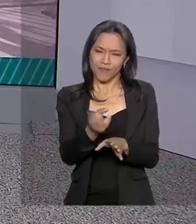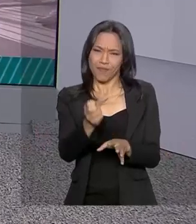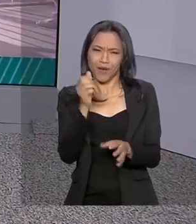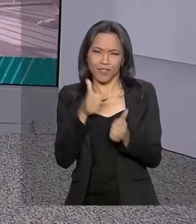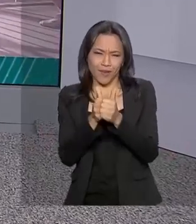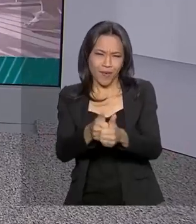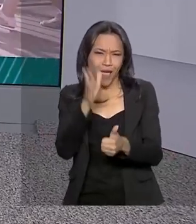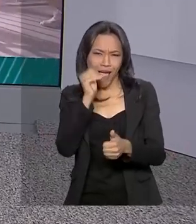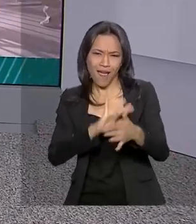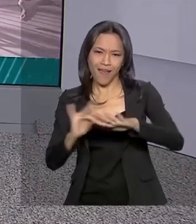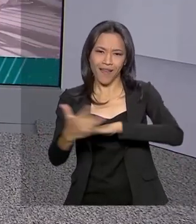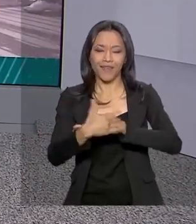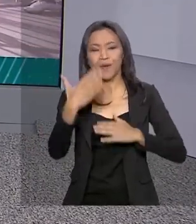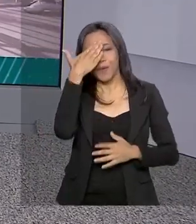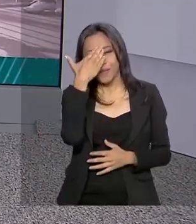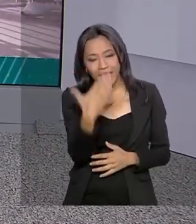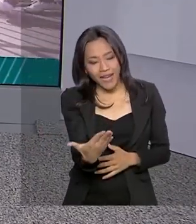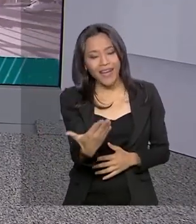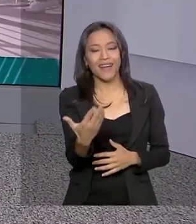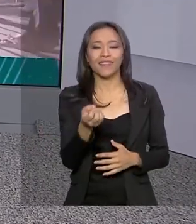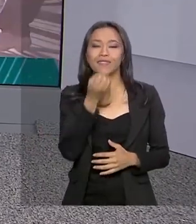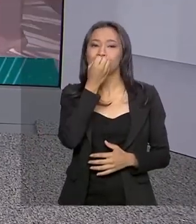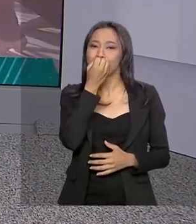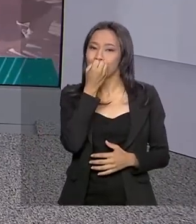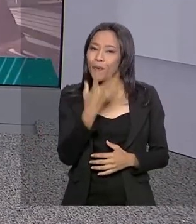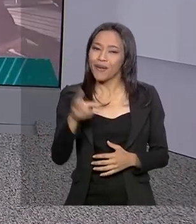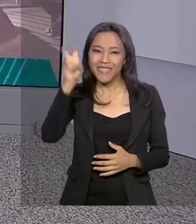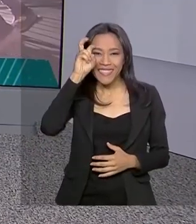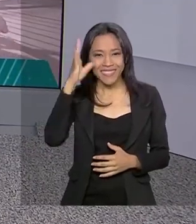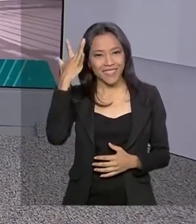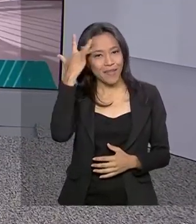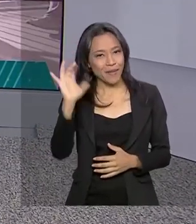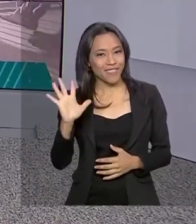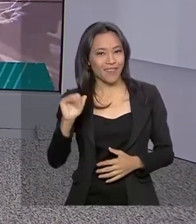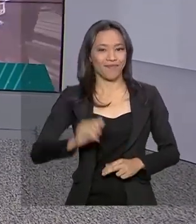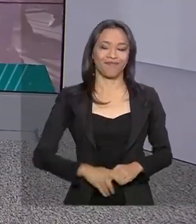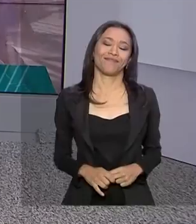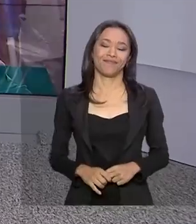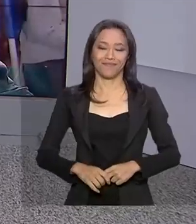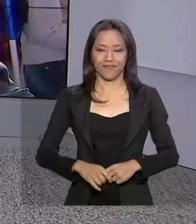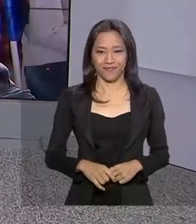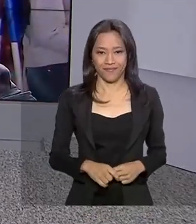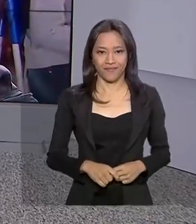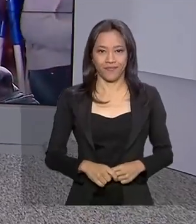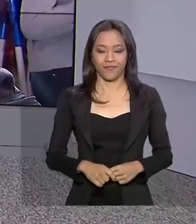redes sociais obrigada pela companhia boa quinta da manhã tal